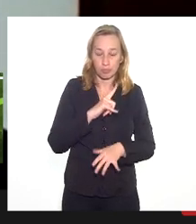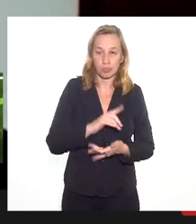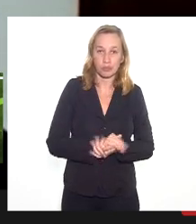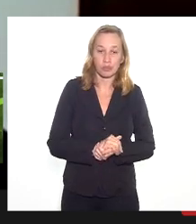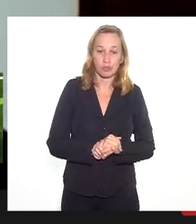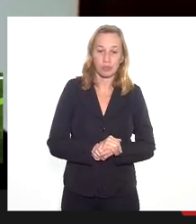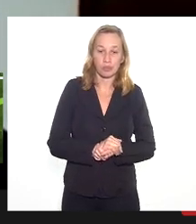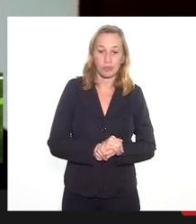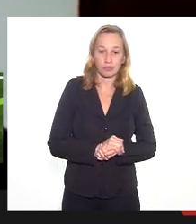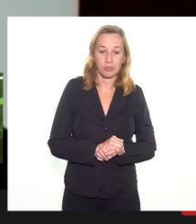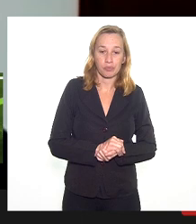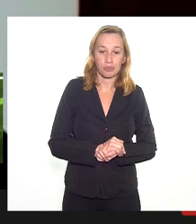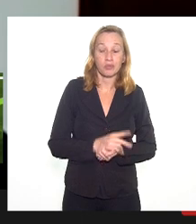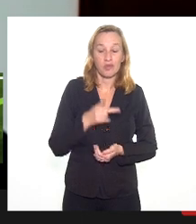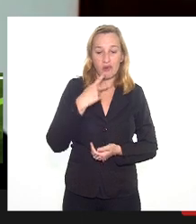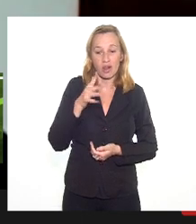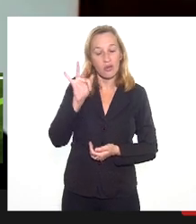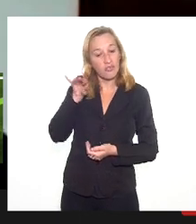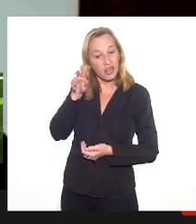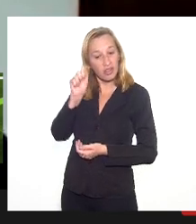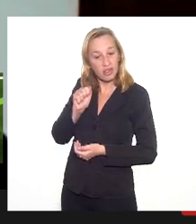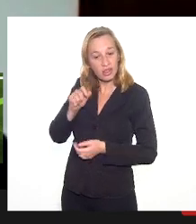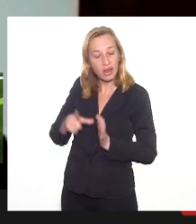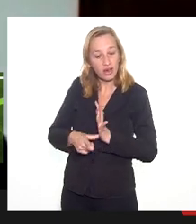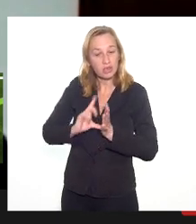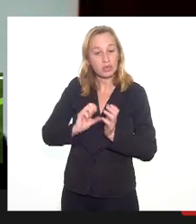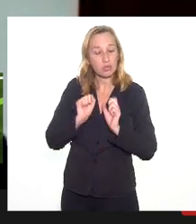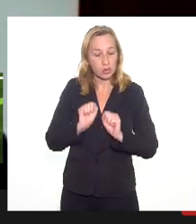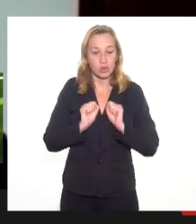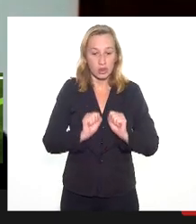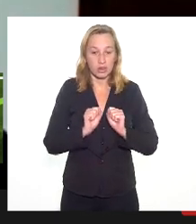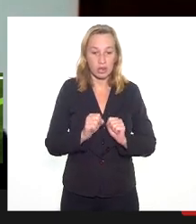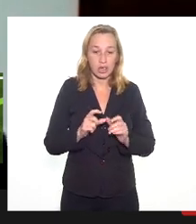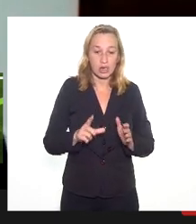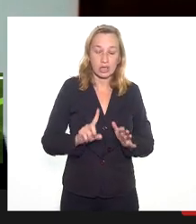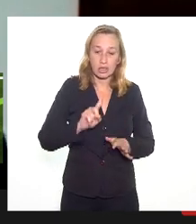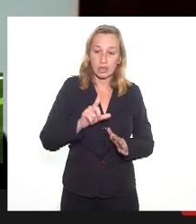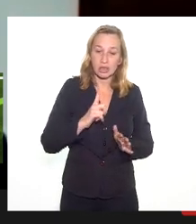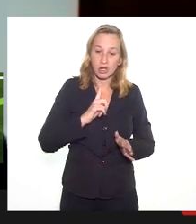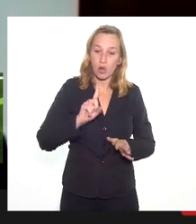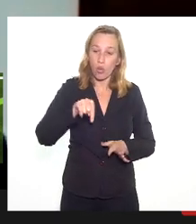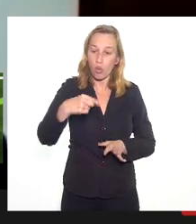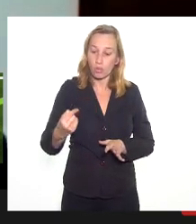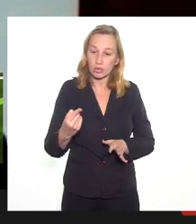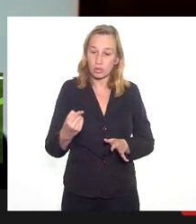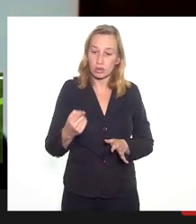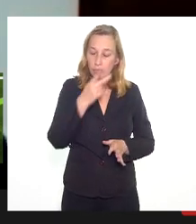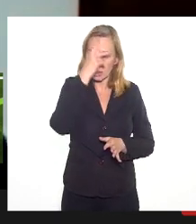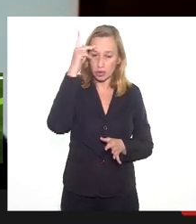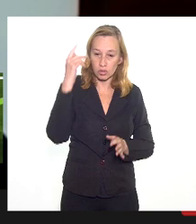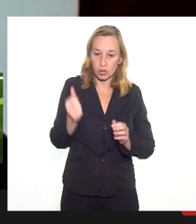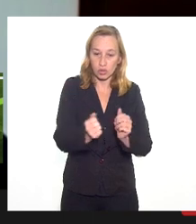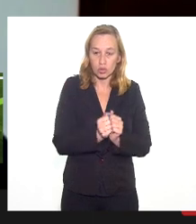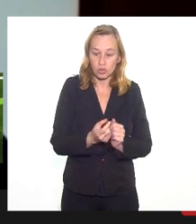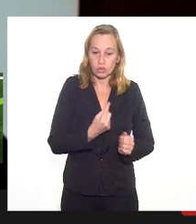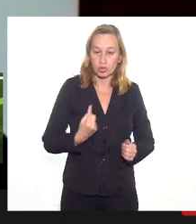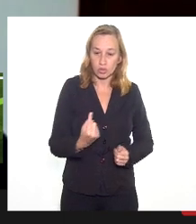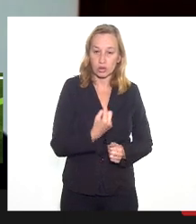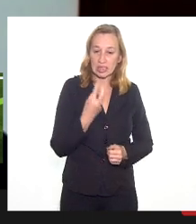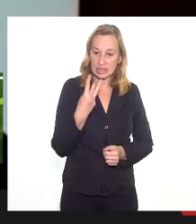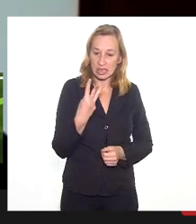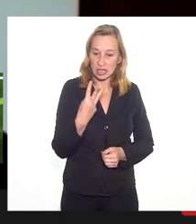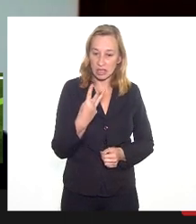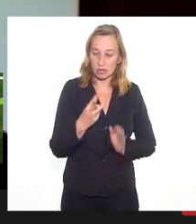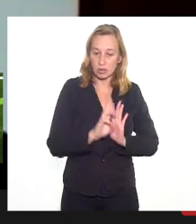eu até falava com a Fernanda um pouco antes, se é possível, de repente ter uma pessoa, tem outra pessoa também que está com a gente aqui, nós estamos com 3